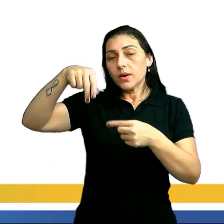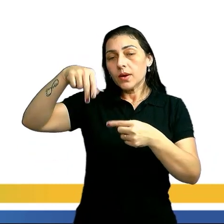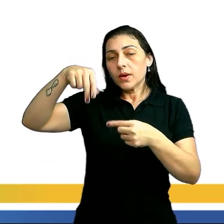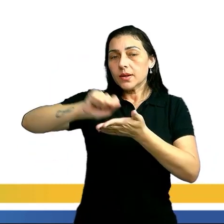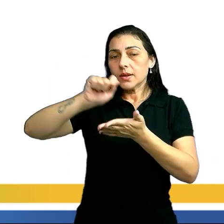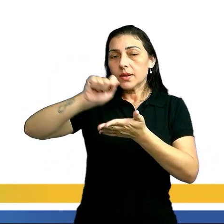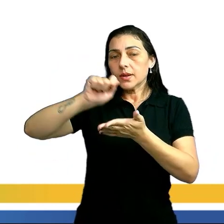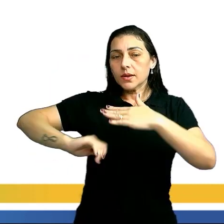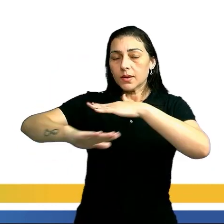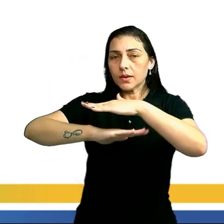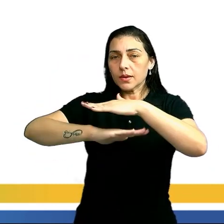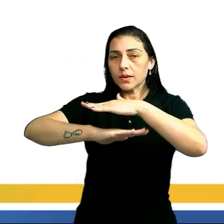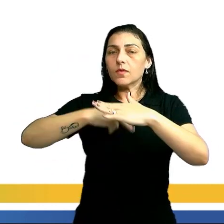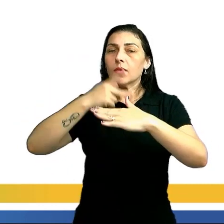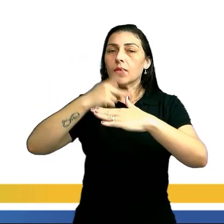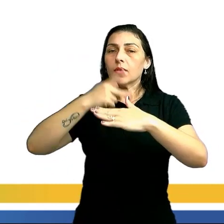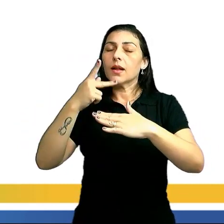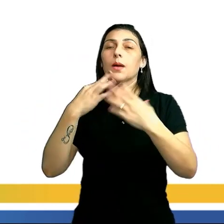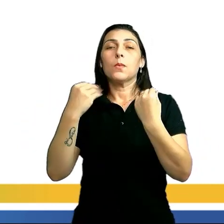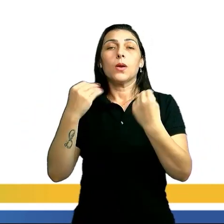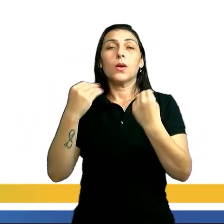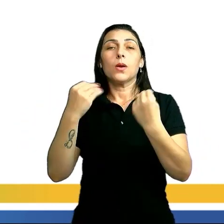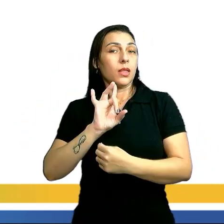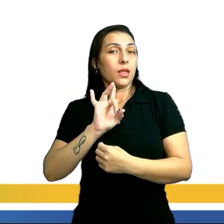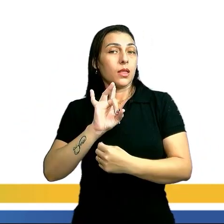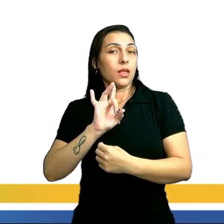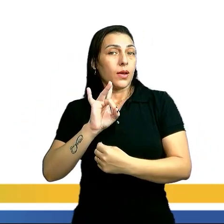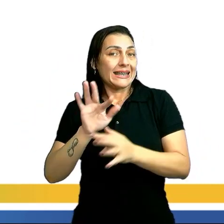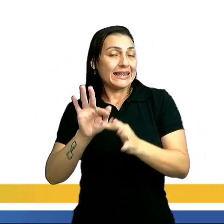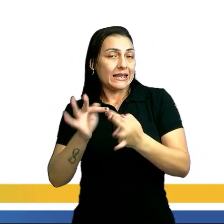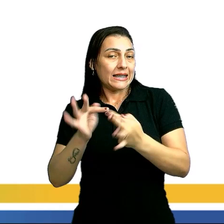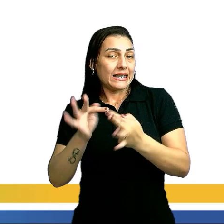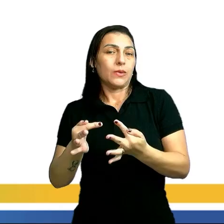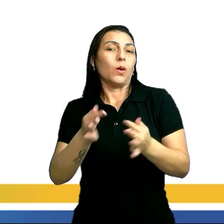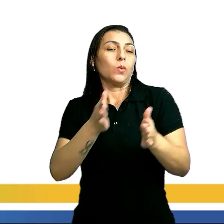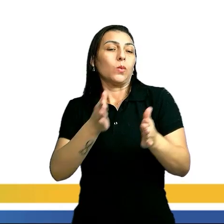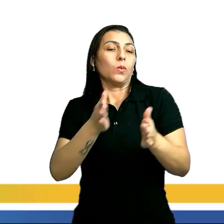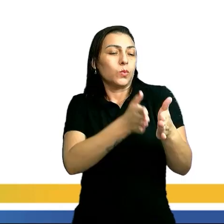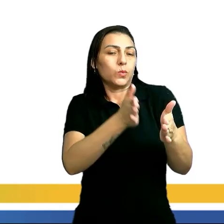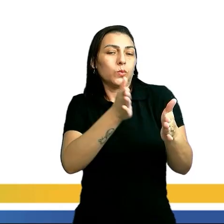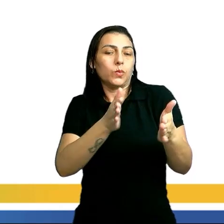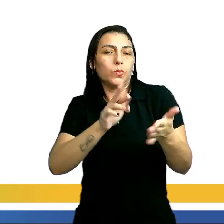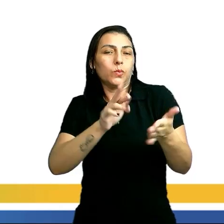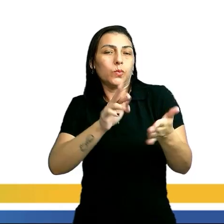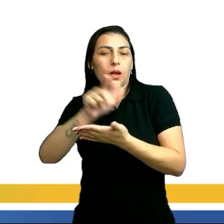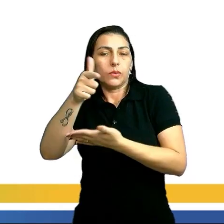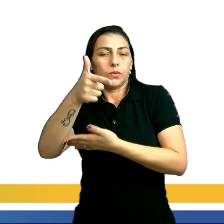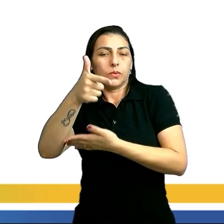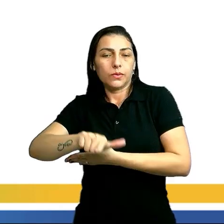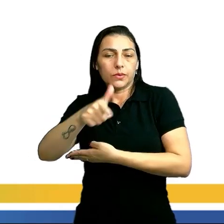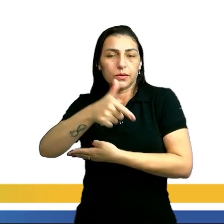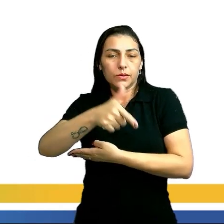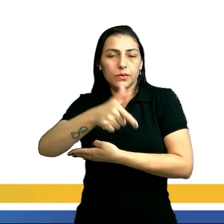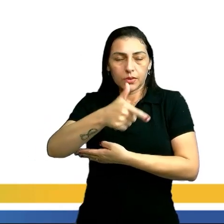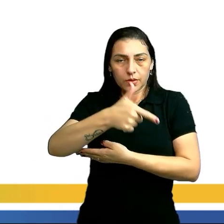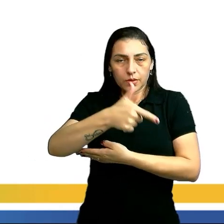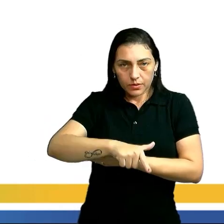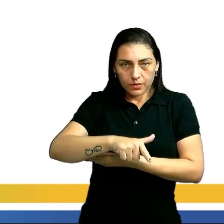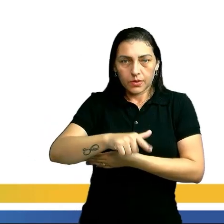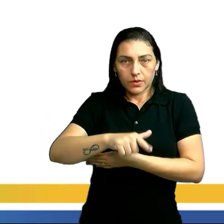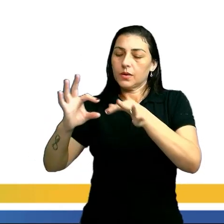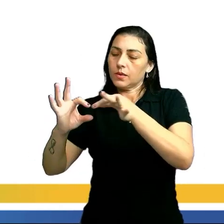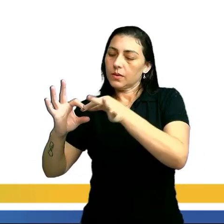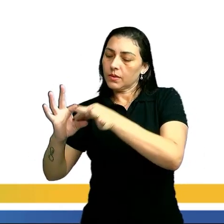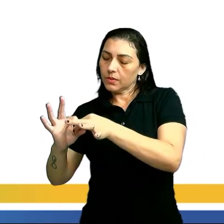escrito embaixo para dizer que a molécula não é só isso. Ela é uma sequência de várias repetições desse